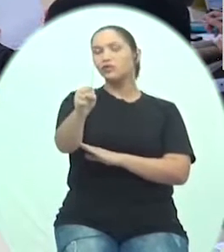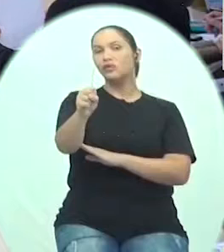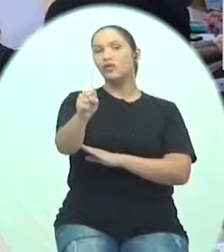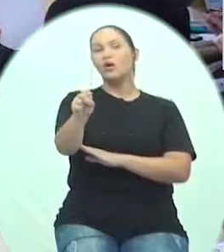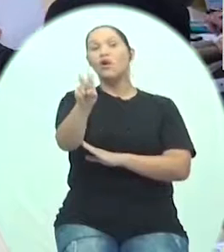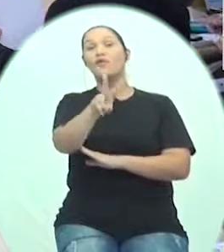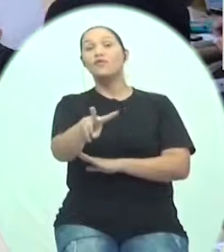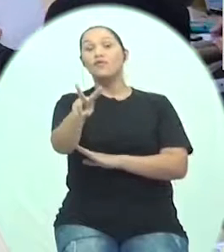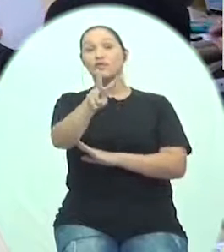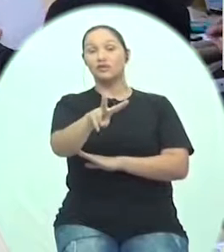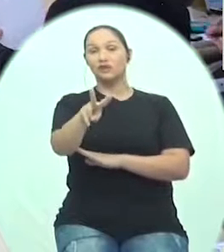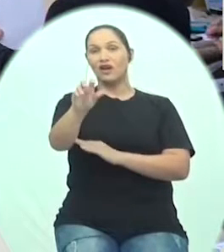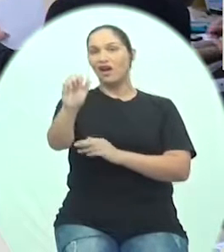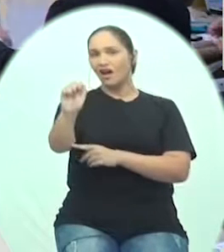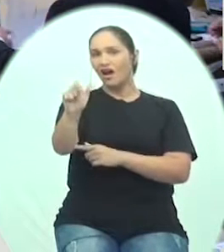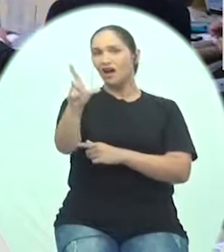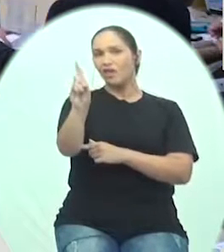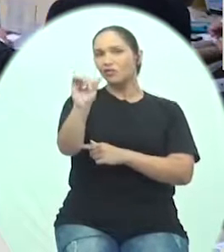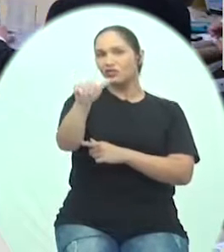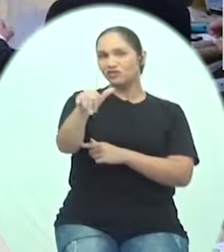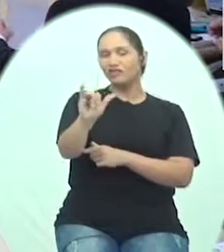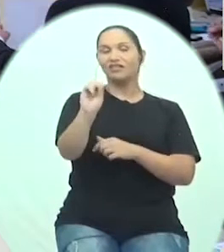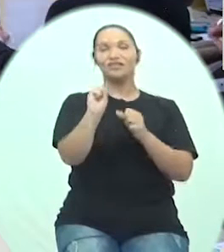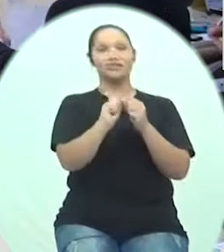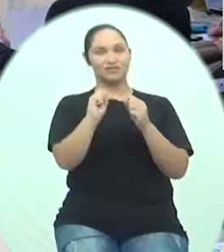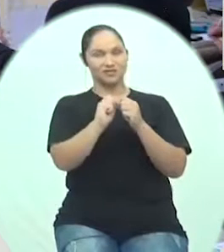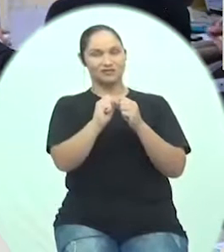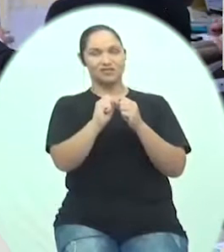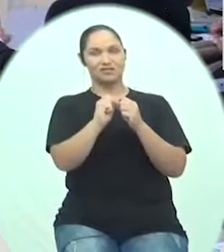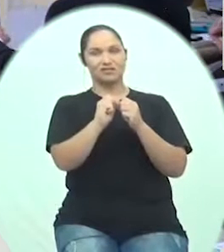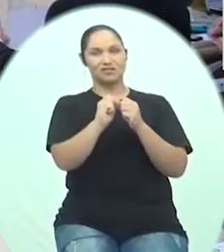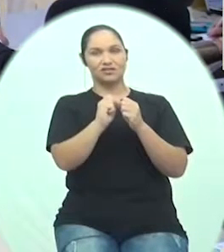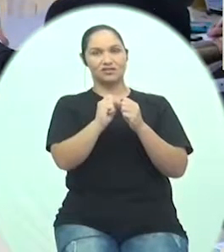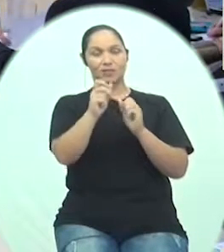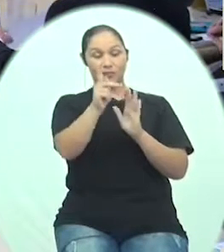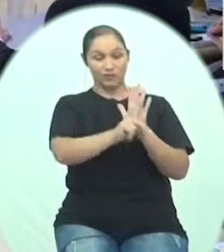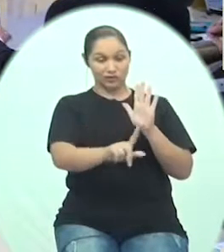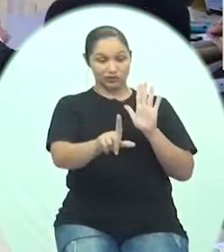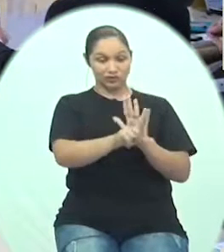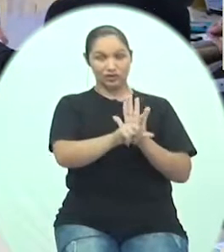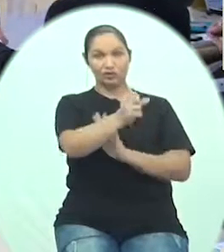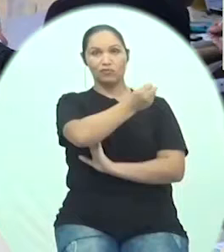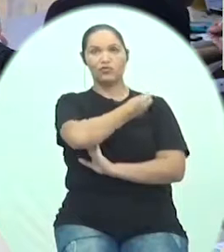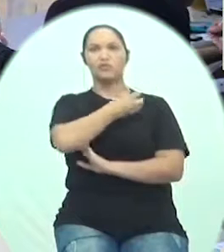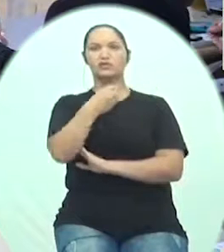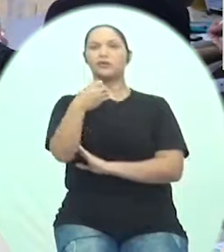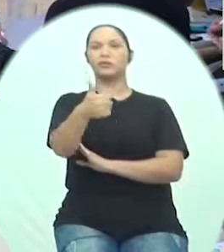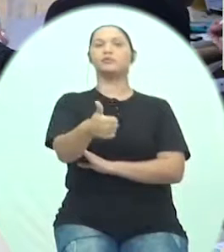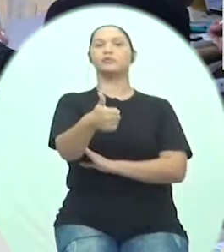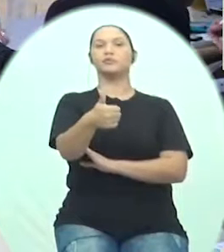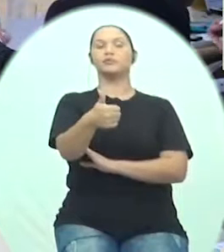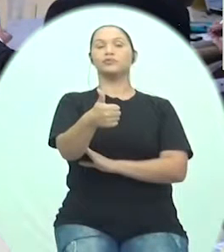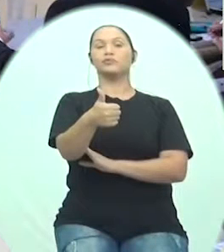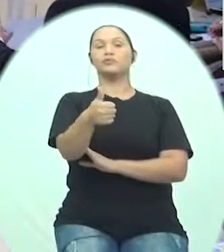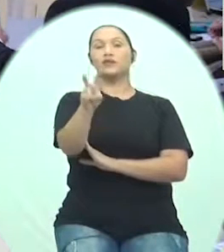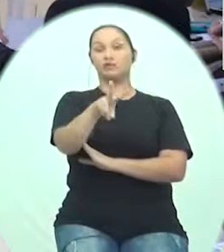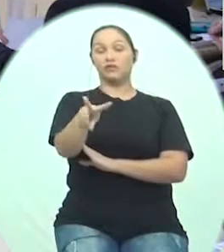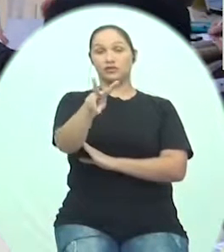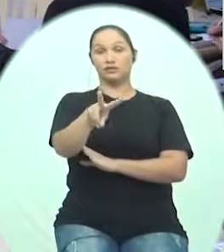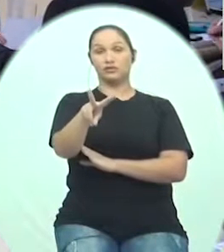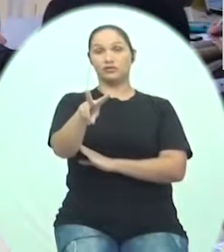de autoria do vereador ali Pot PL número 012020 de autoria do